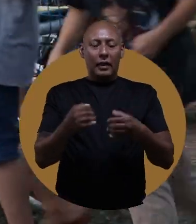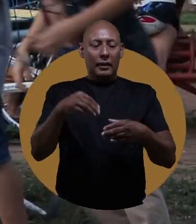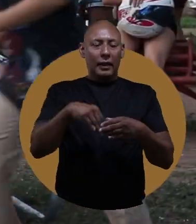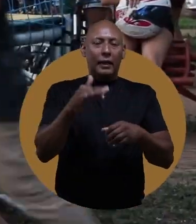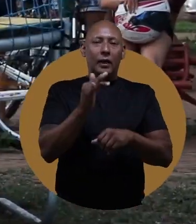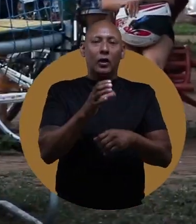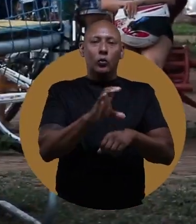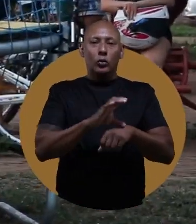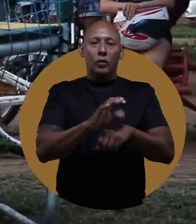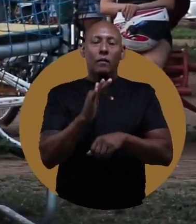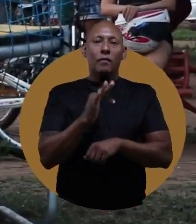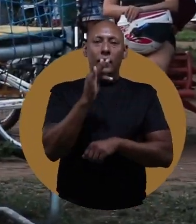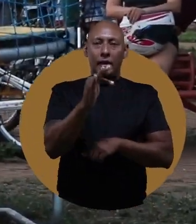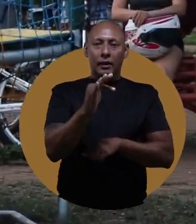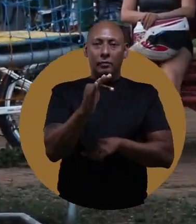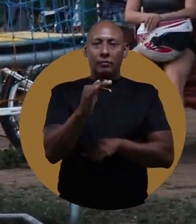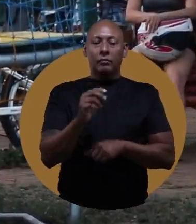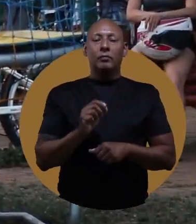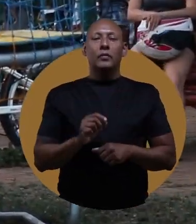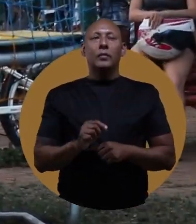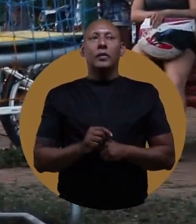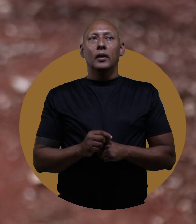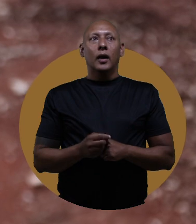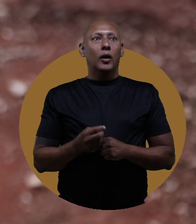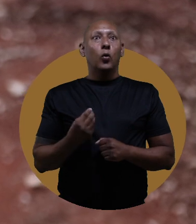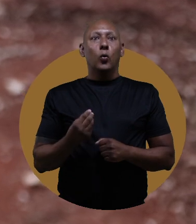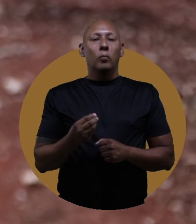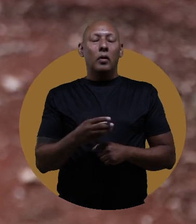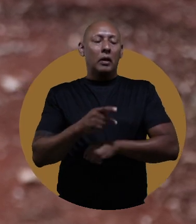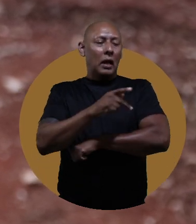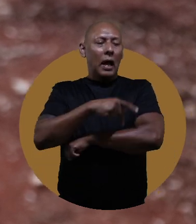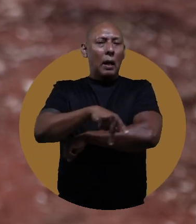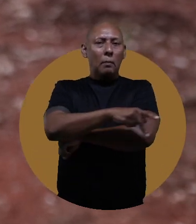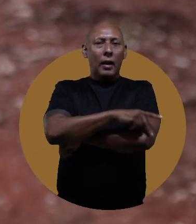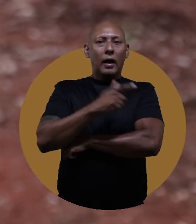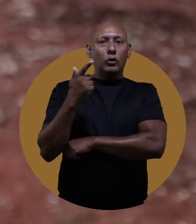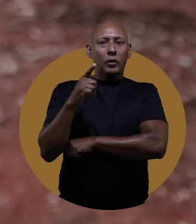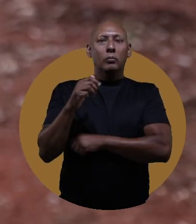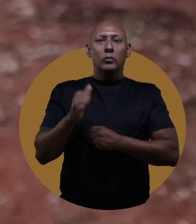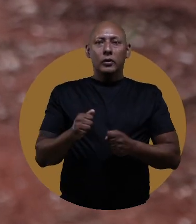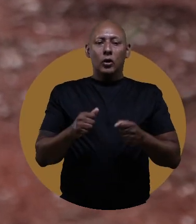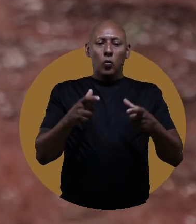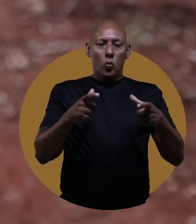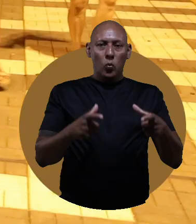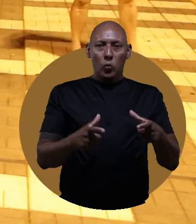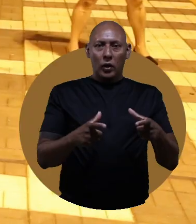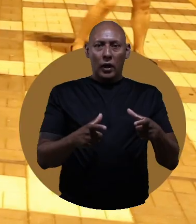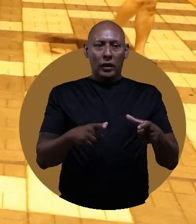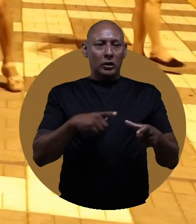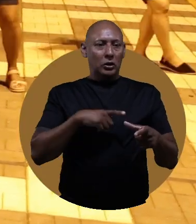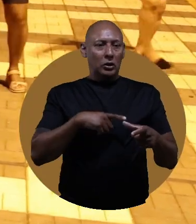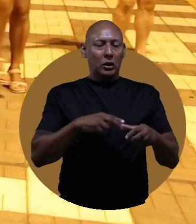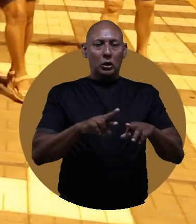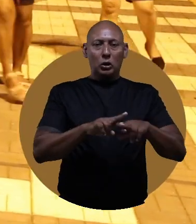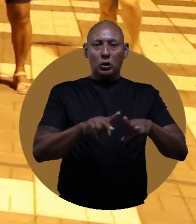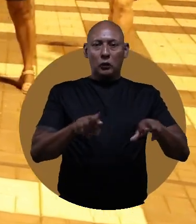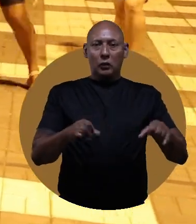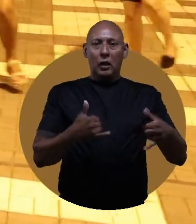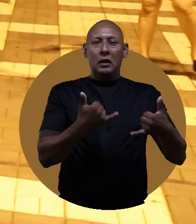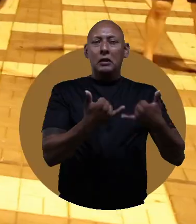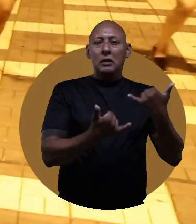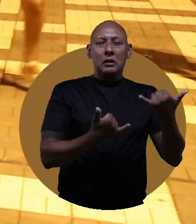na Constituição, né? Então, as praças de Goiânia deviam ser espaços de ter, né,